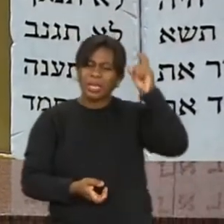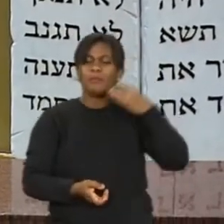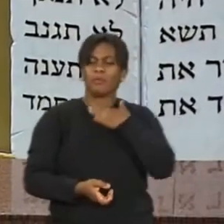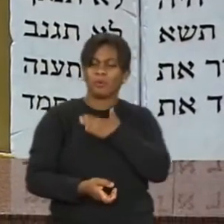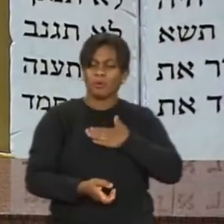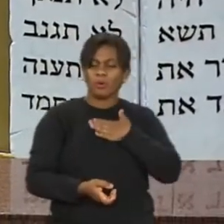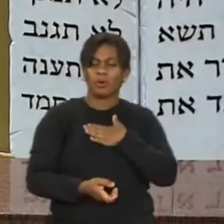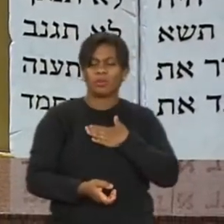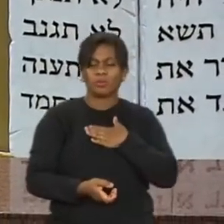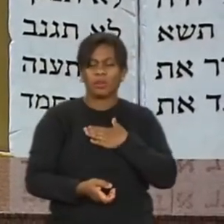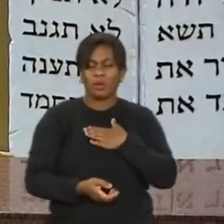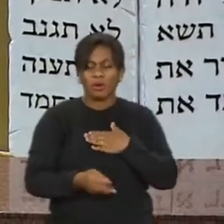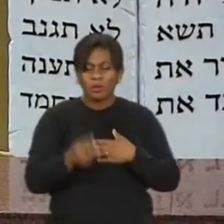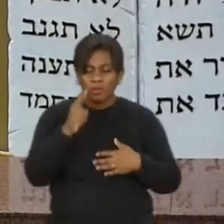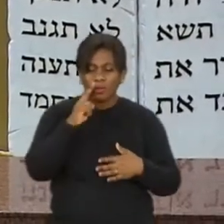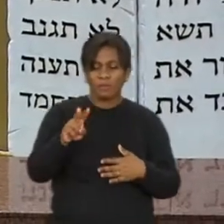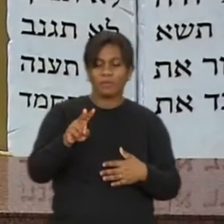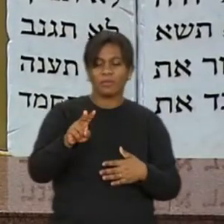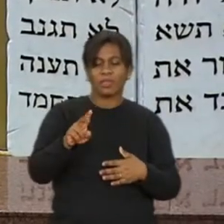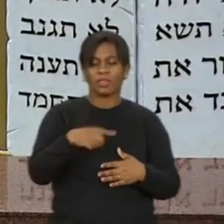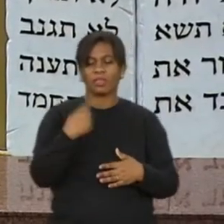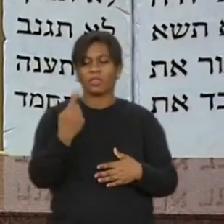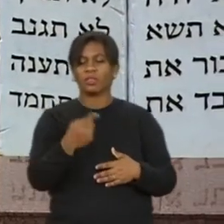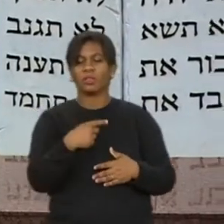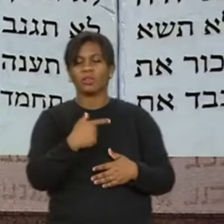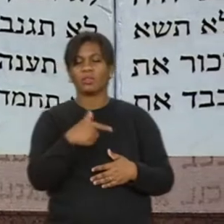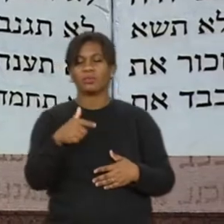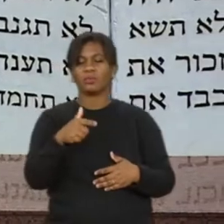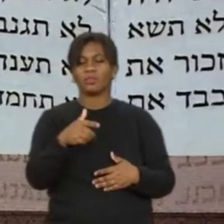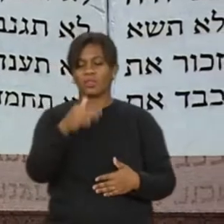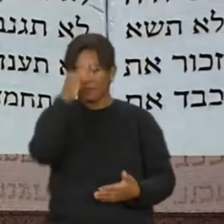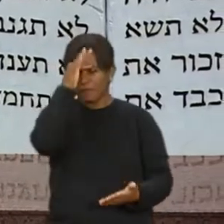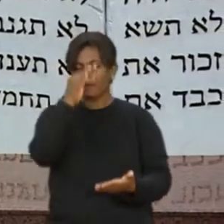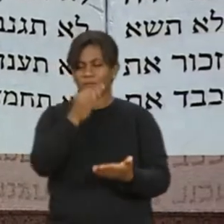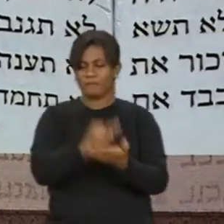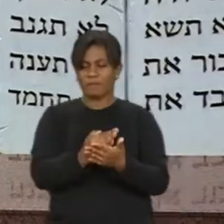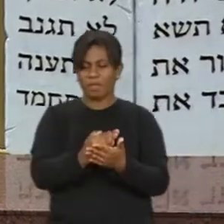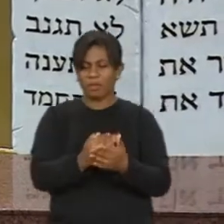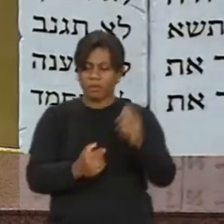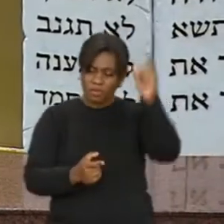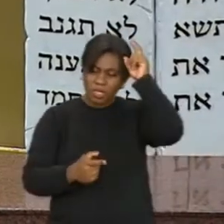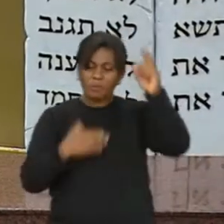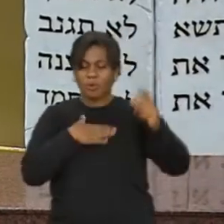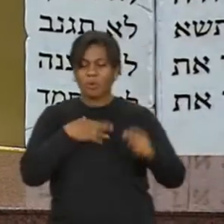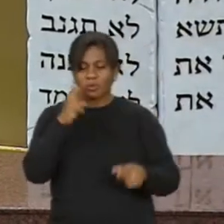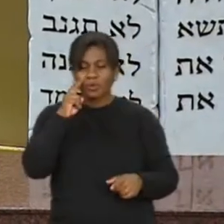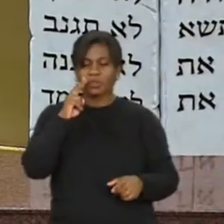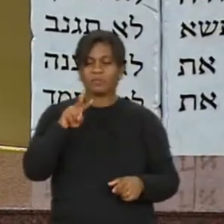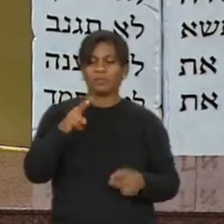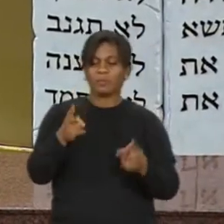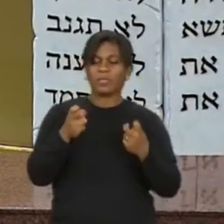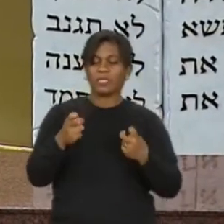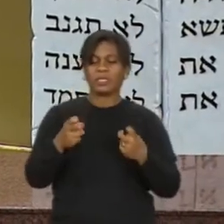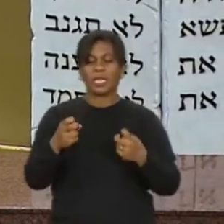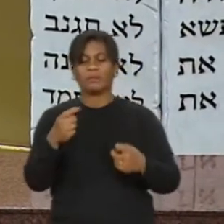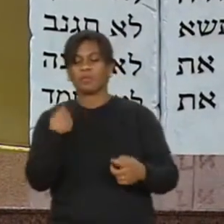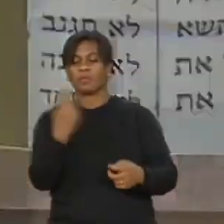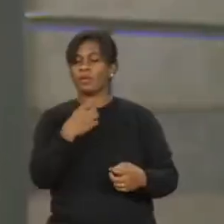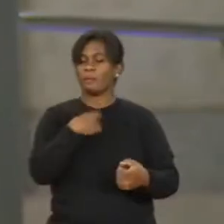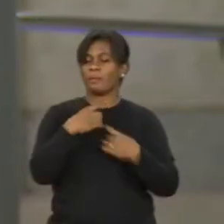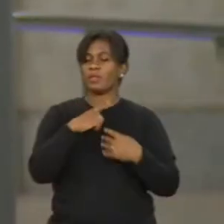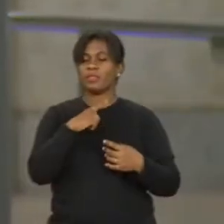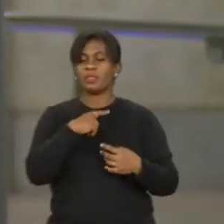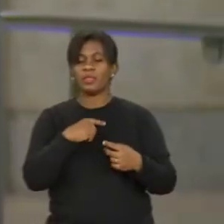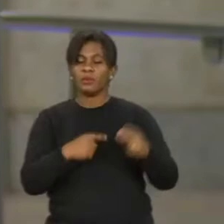vê incredulidade em nós. Como o diabo gosta quando vê medo em nós. Como o diabo gosta quando vê dúvida em nós. Como